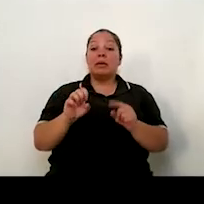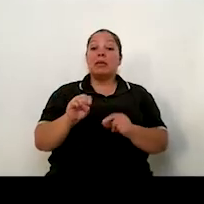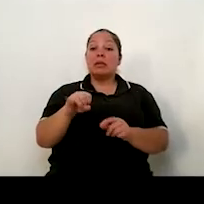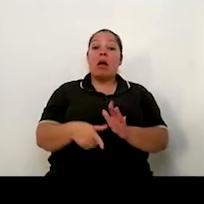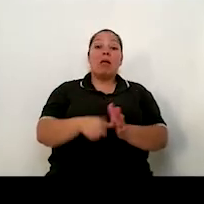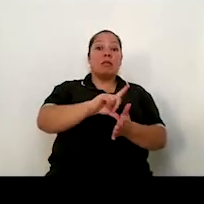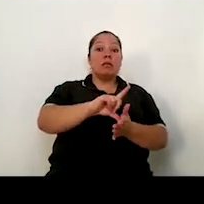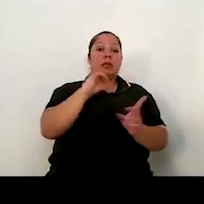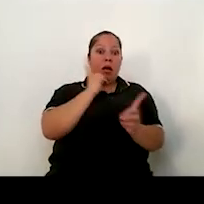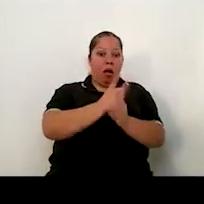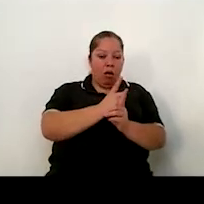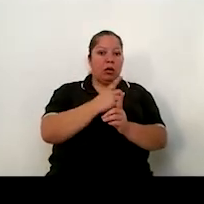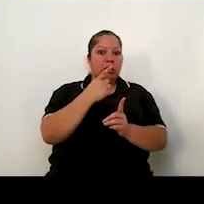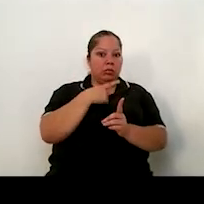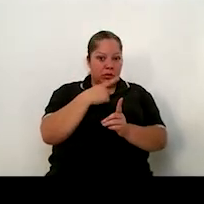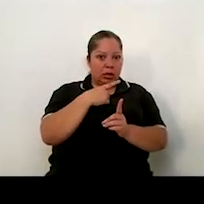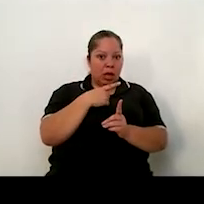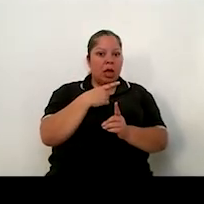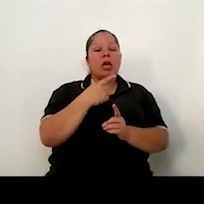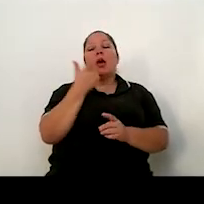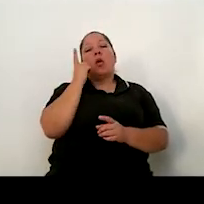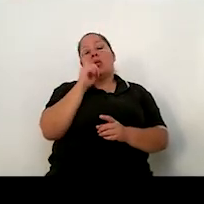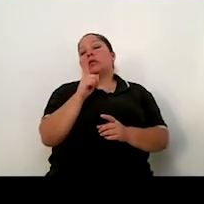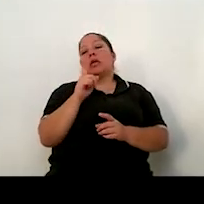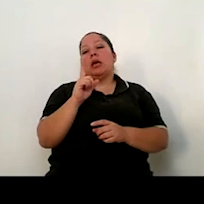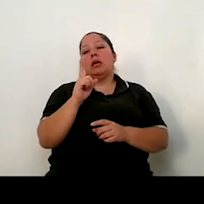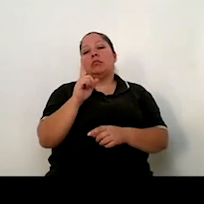gente insiste tanto na prevenção, tá?